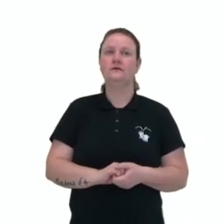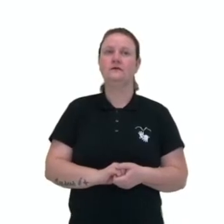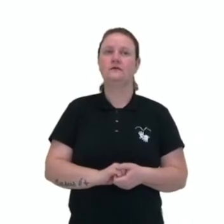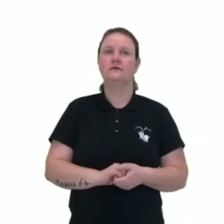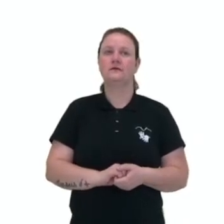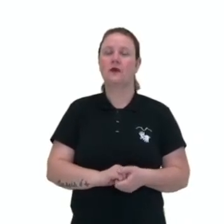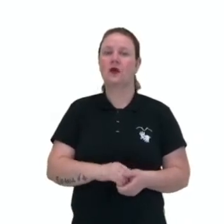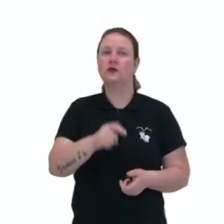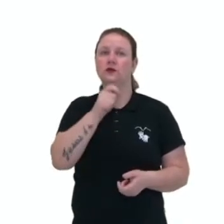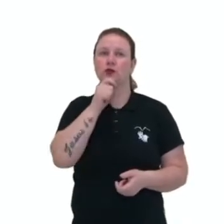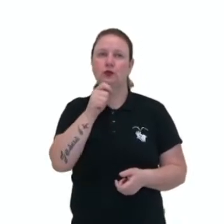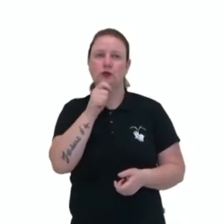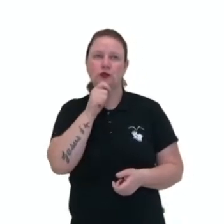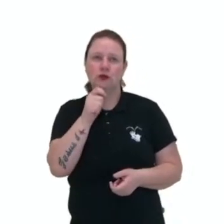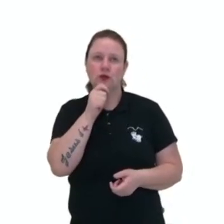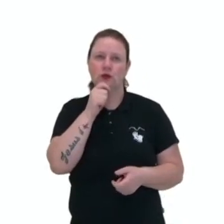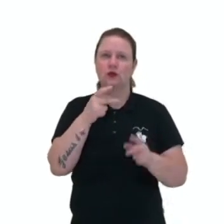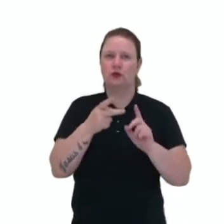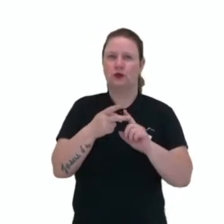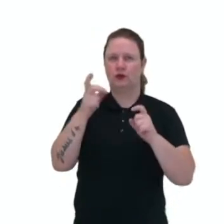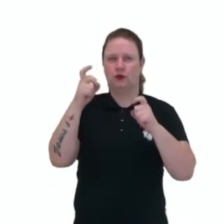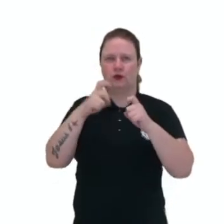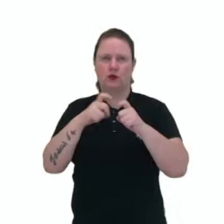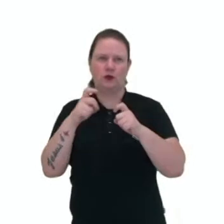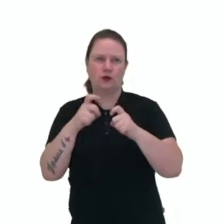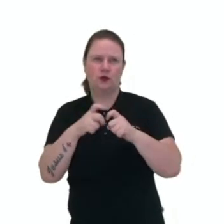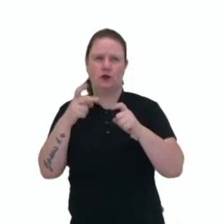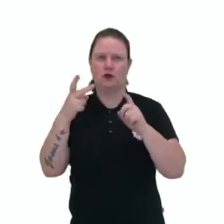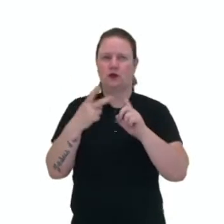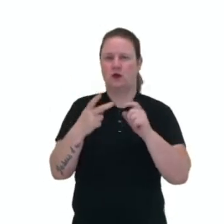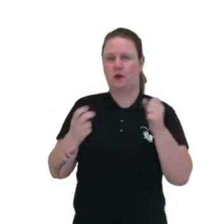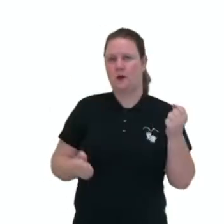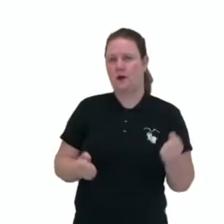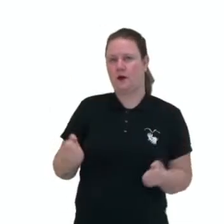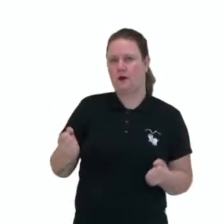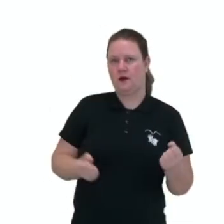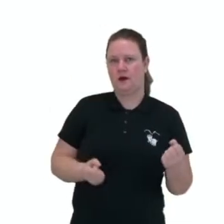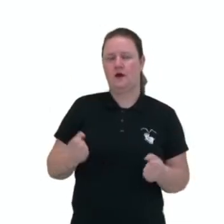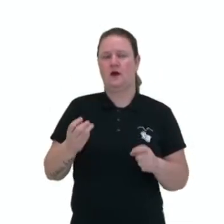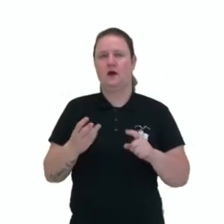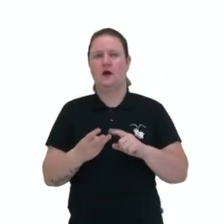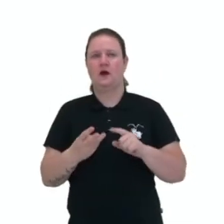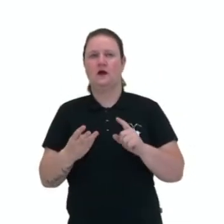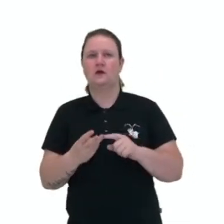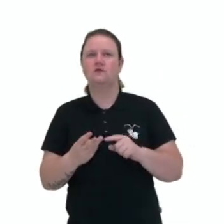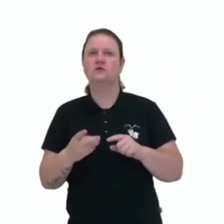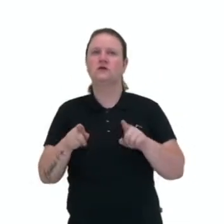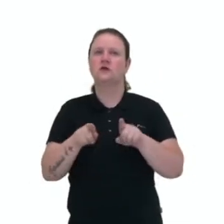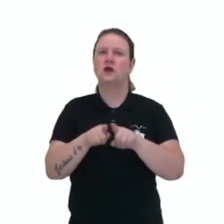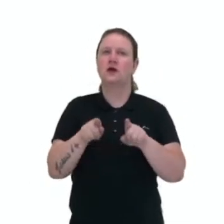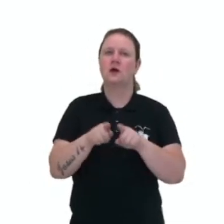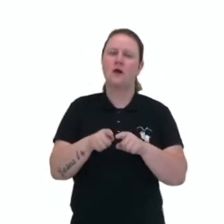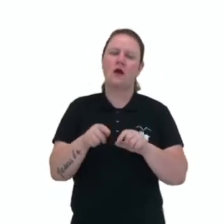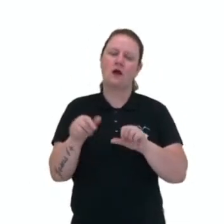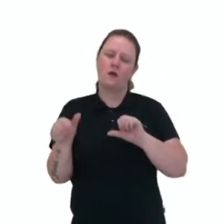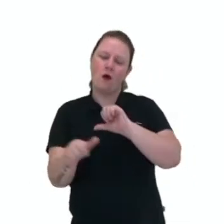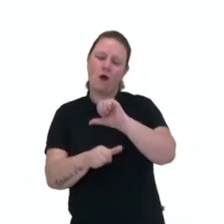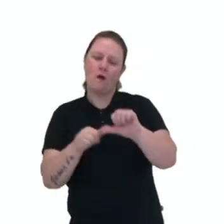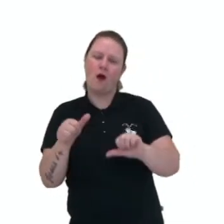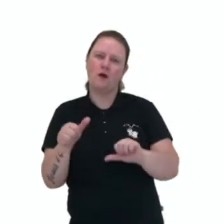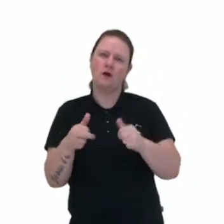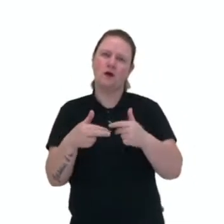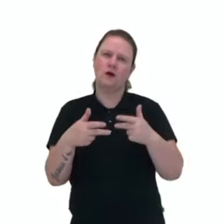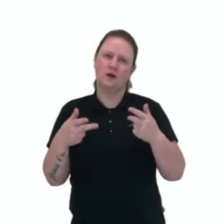super jornalista, o super doutor, super motorista, super trocador, super guitarrista,